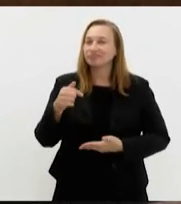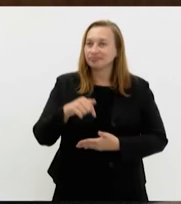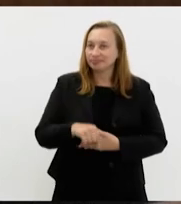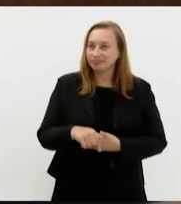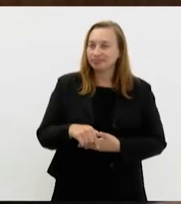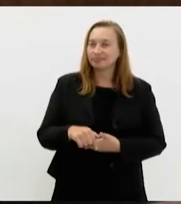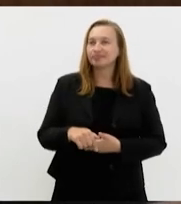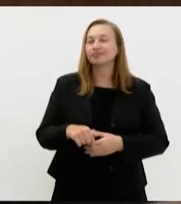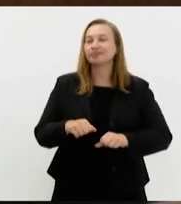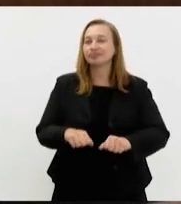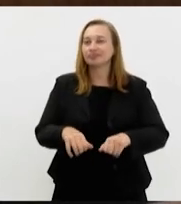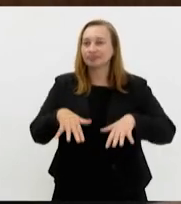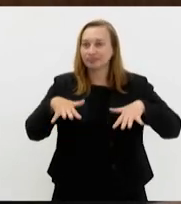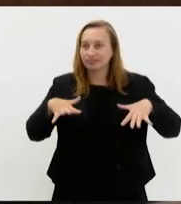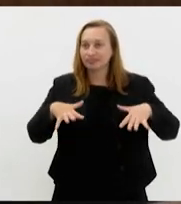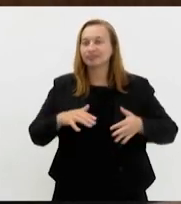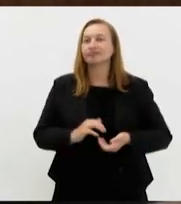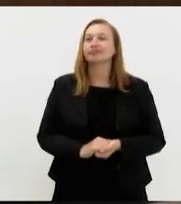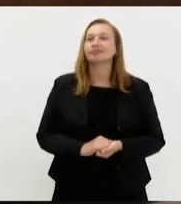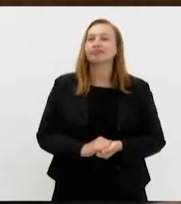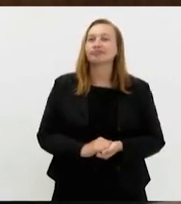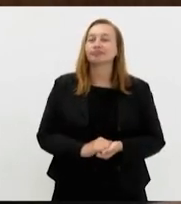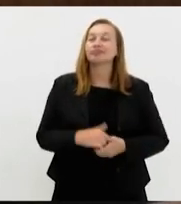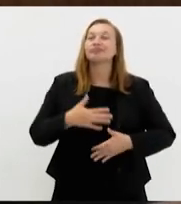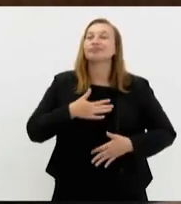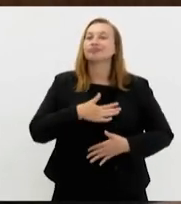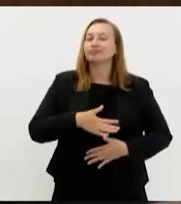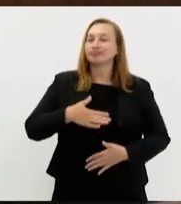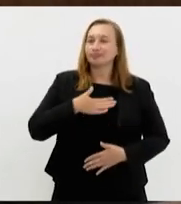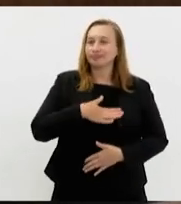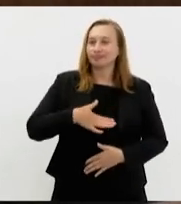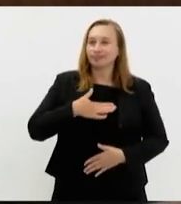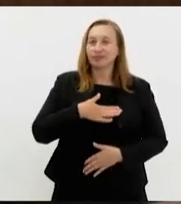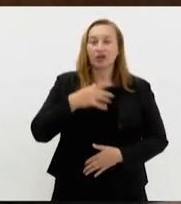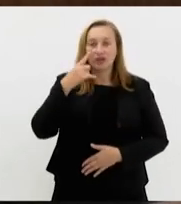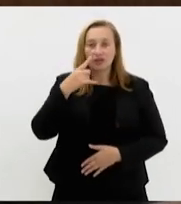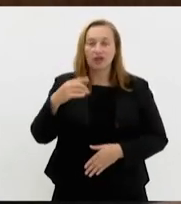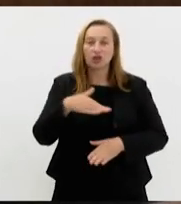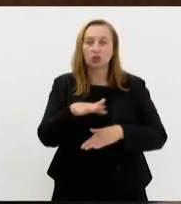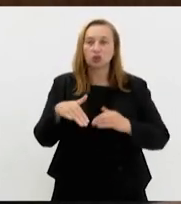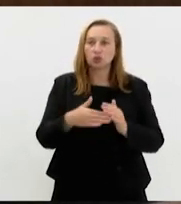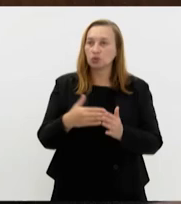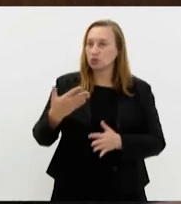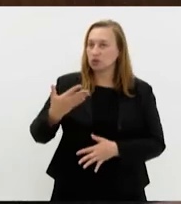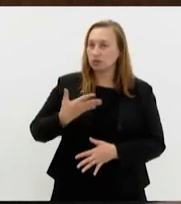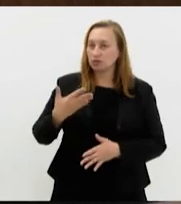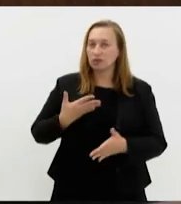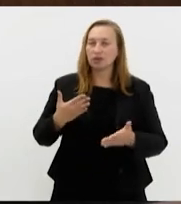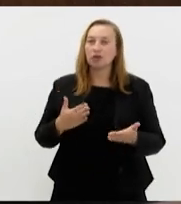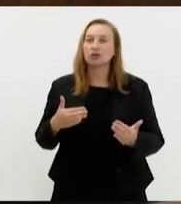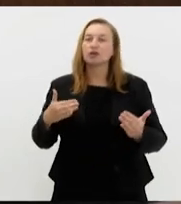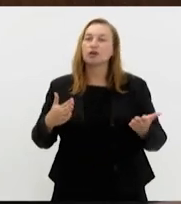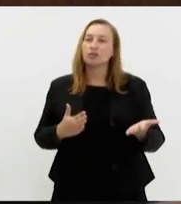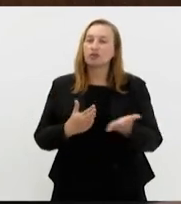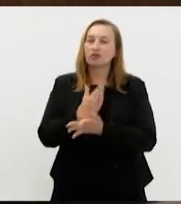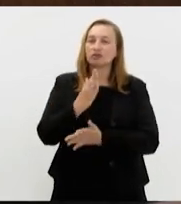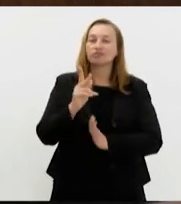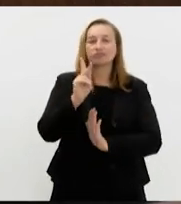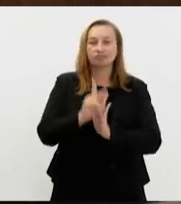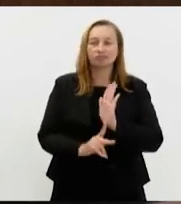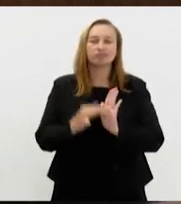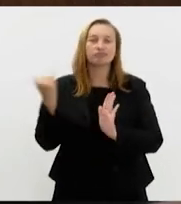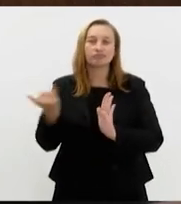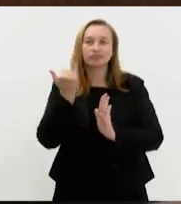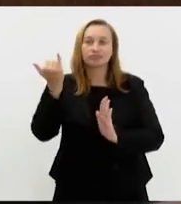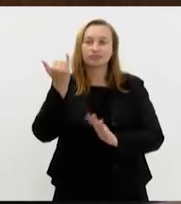nesta sessão a grata satisfação de ver todos os meus pares aprovando esse projeto tão importante para o